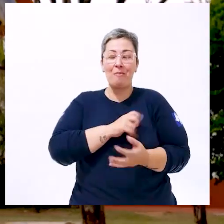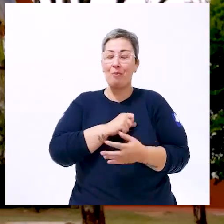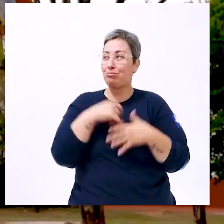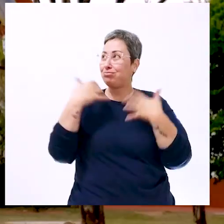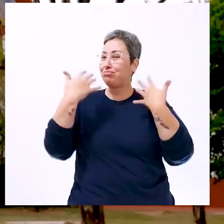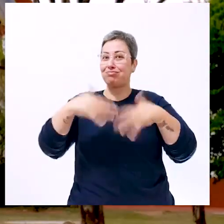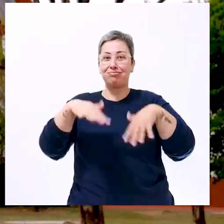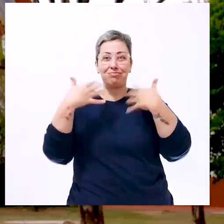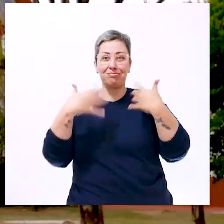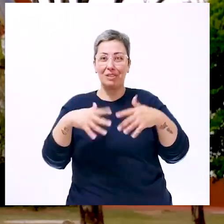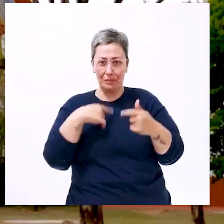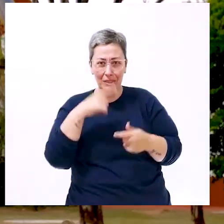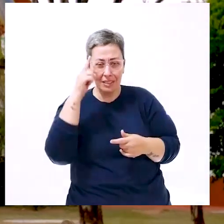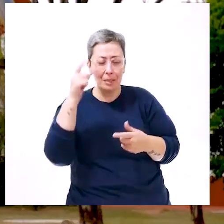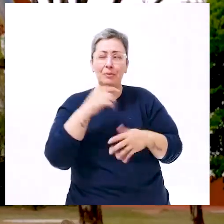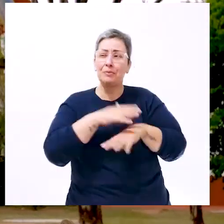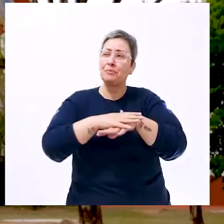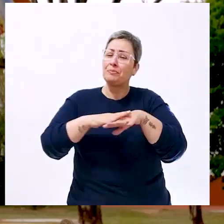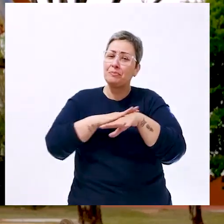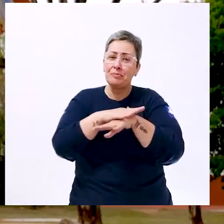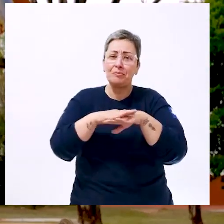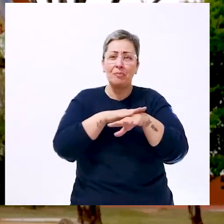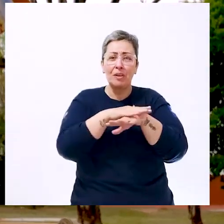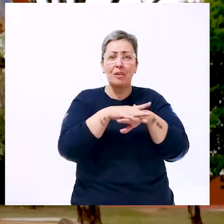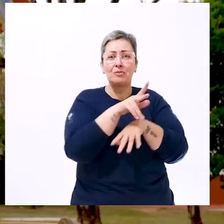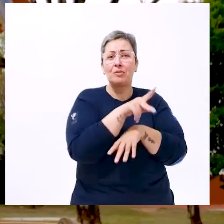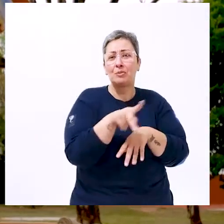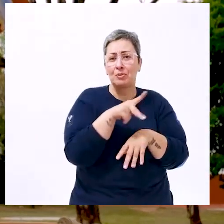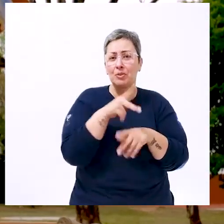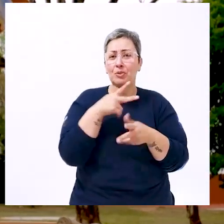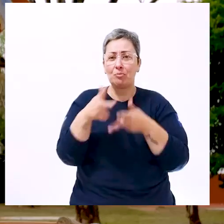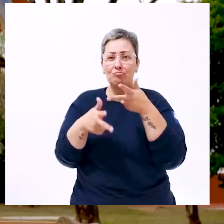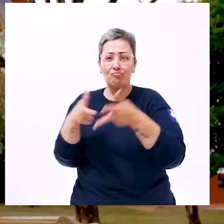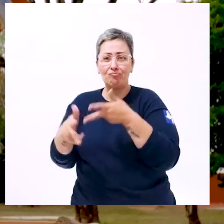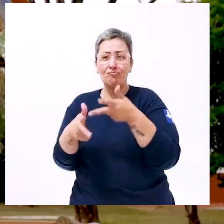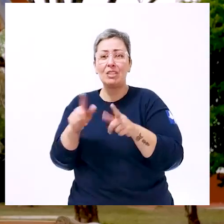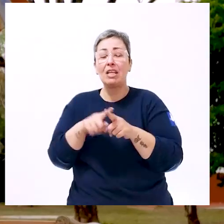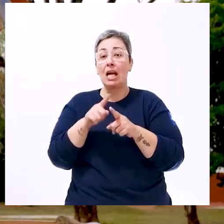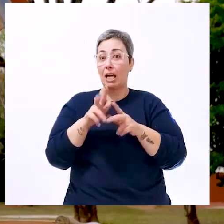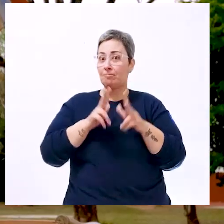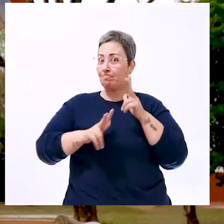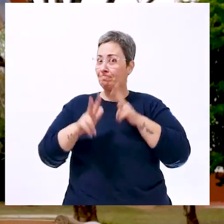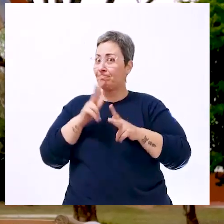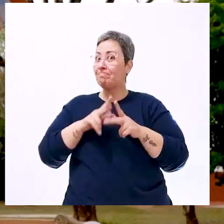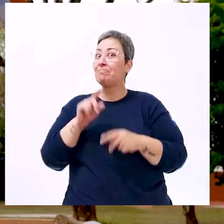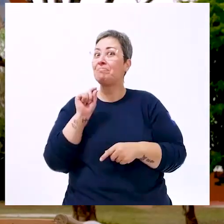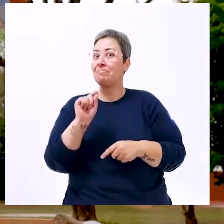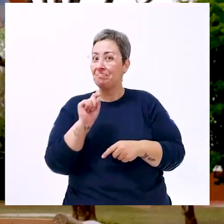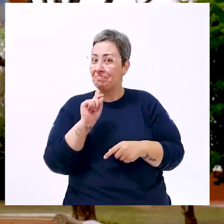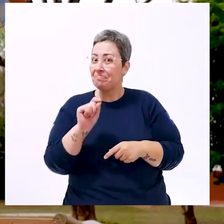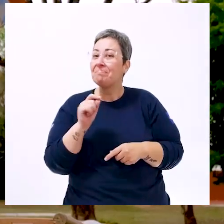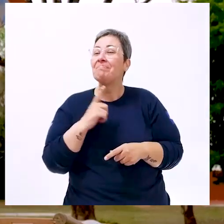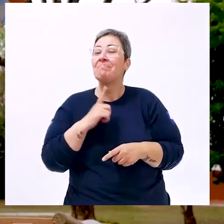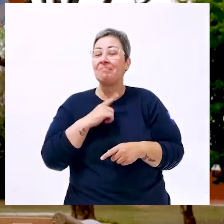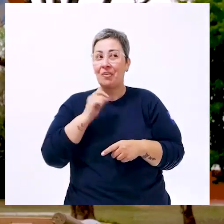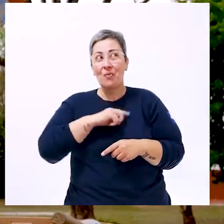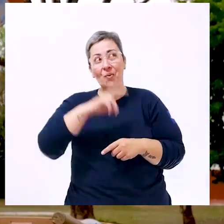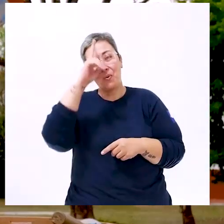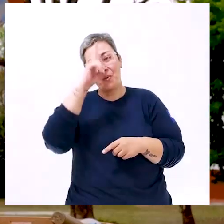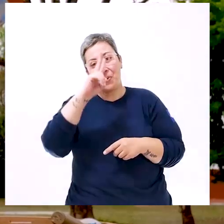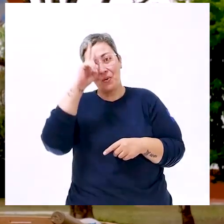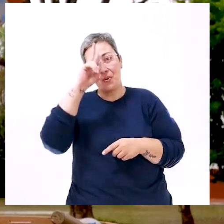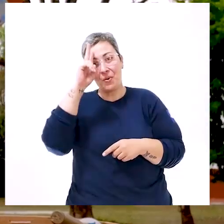encharcada de amor. Vocês sabem que eu conversei muito com algumas professoras de vocês e elas me contaram